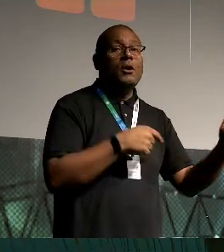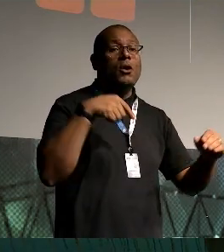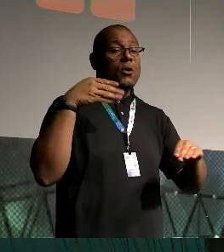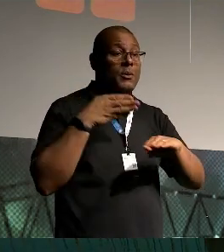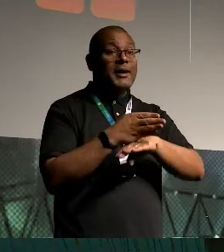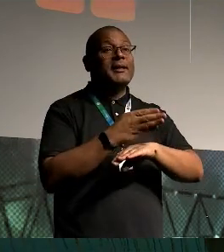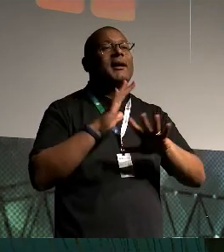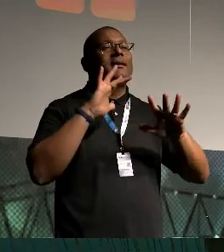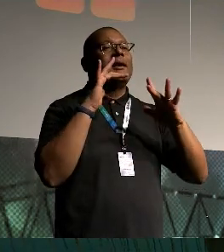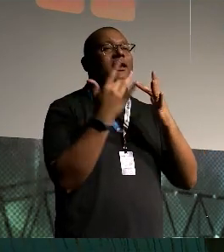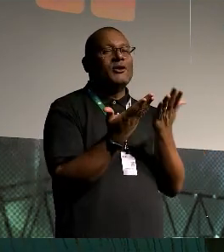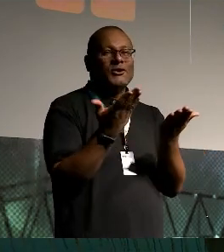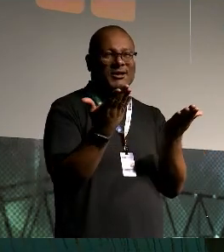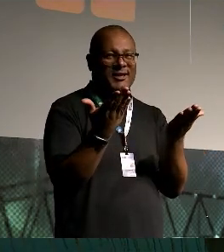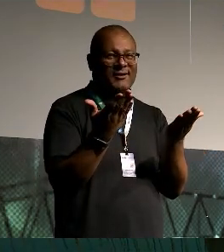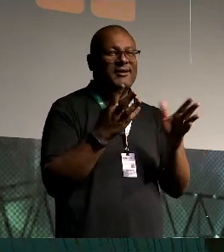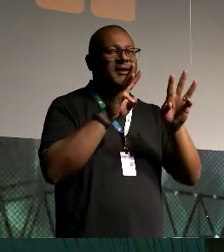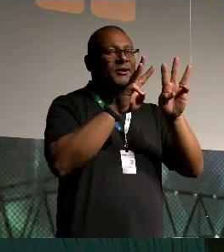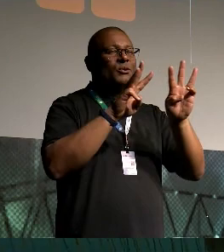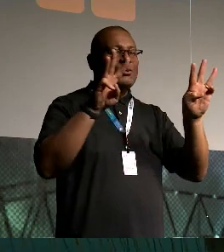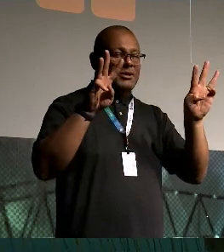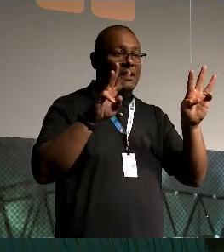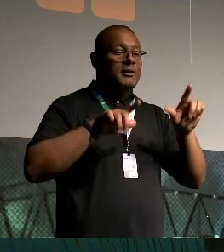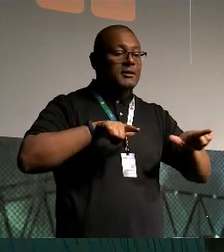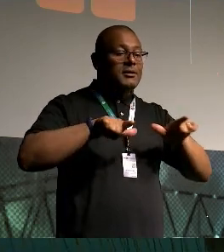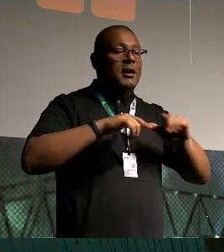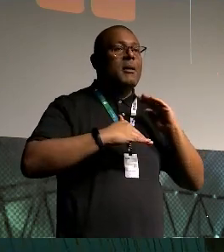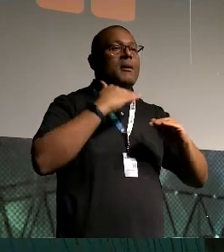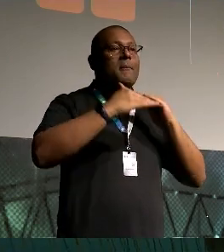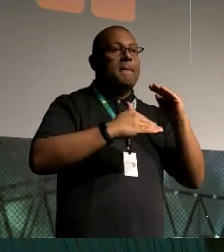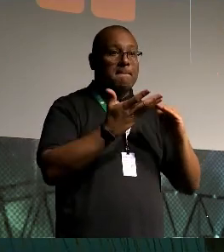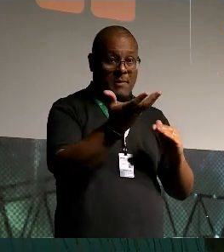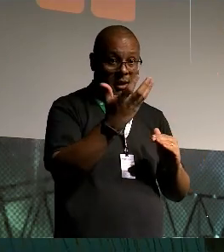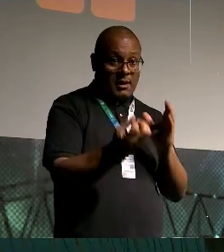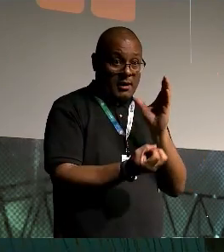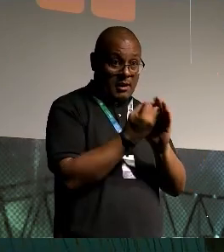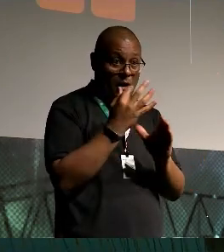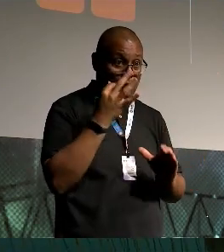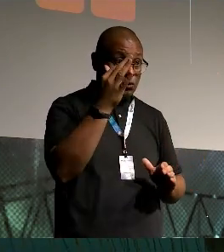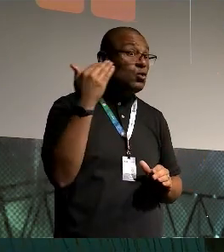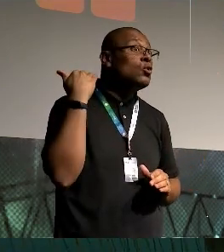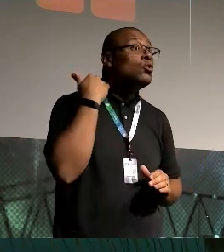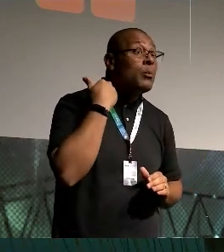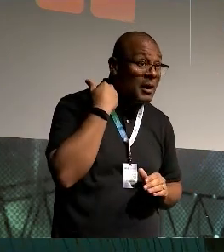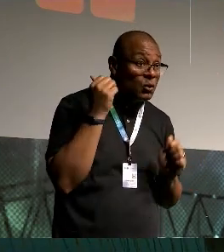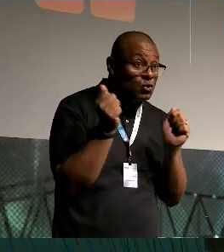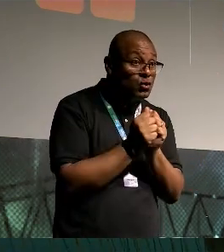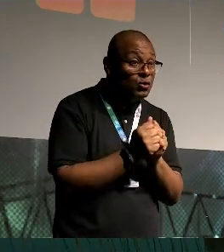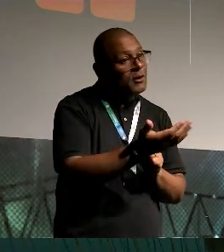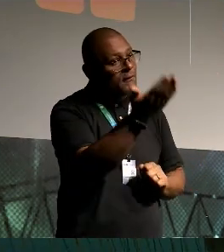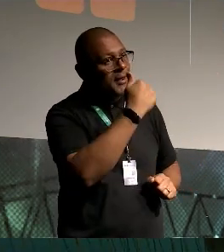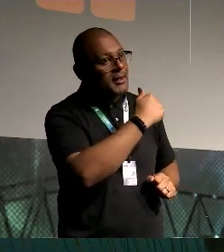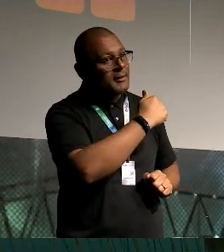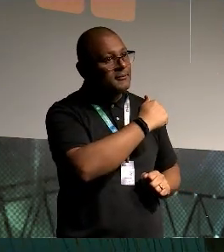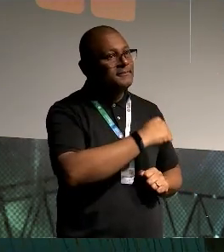nas nossas redes e no nosso site aqui de carreiras. Quer construir o futuro de banking com a gente? Só vem.